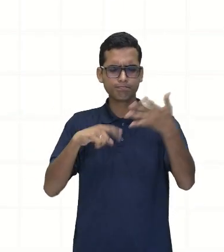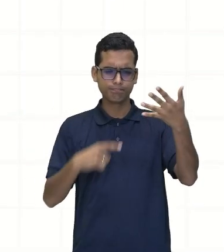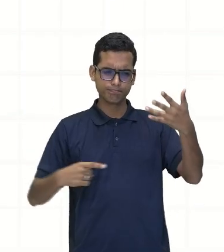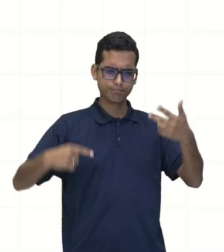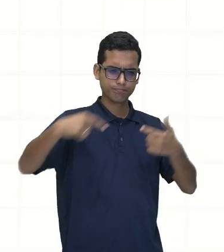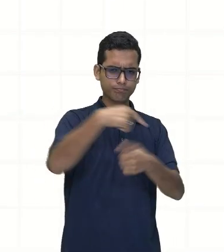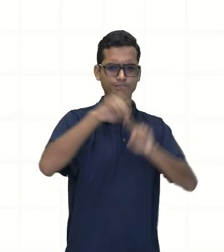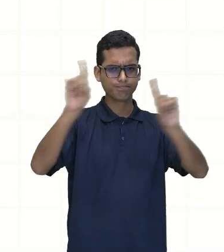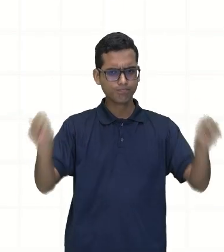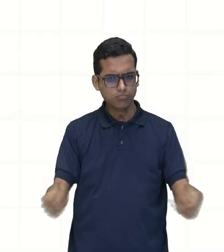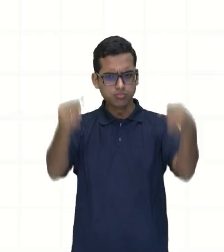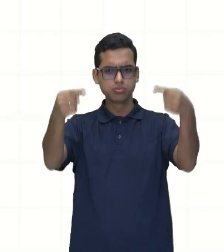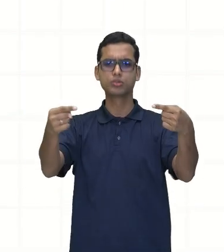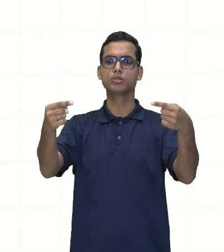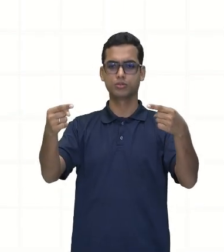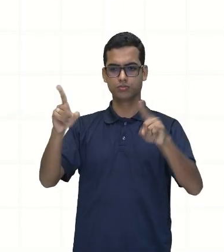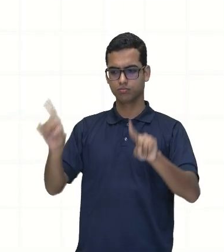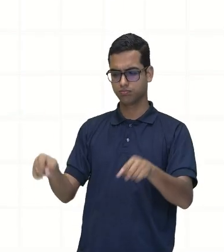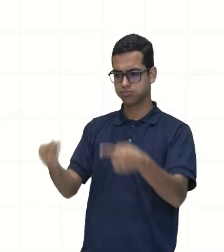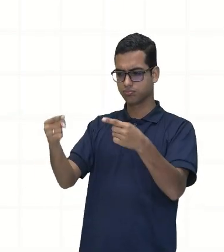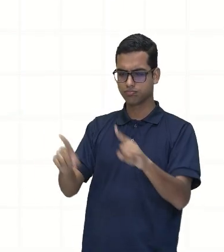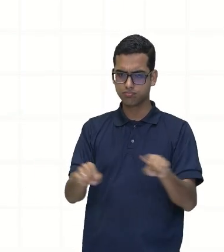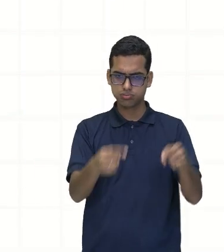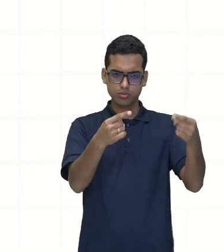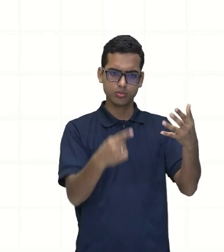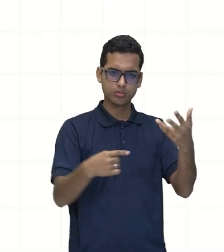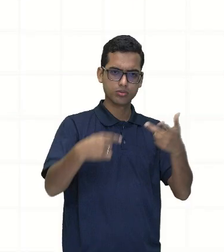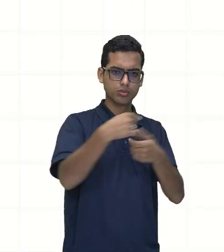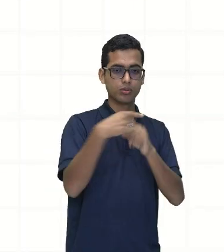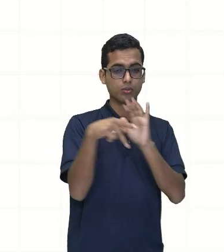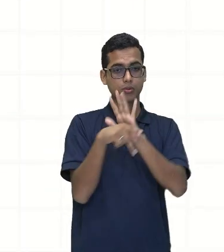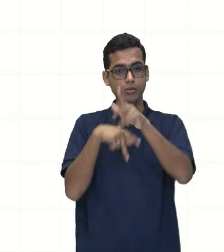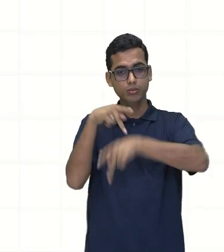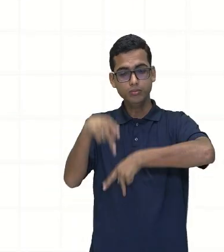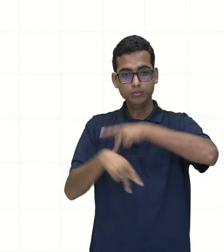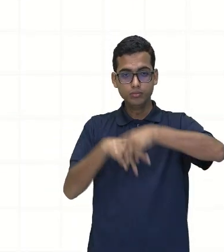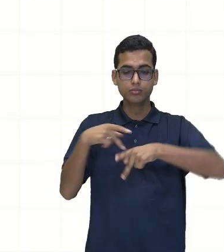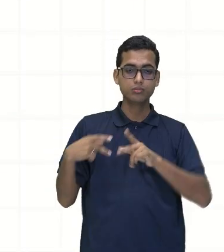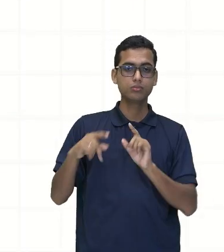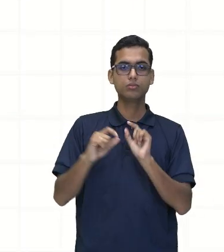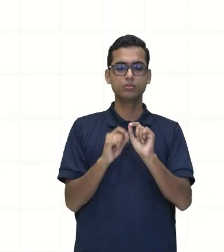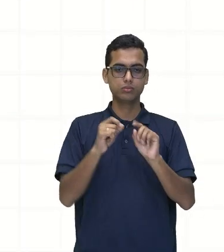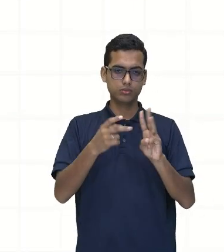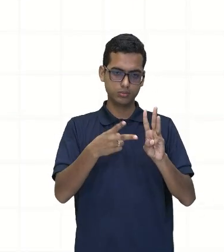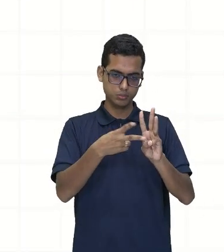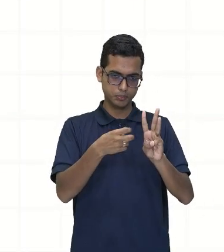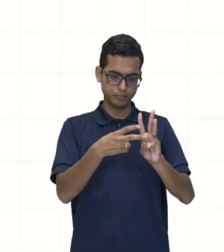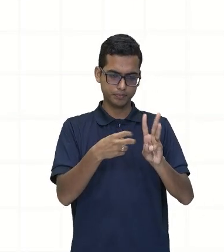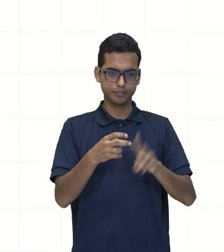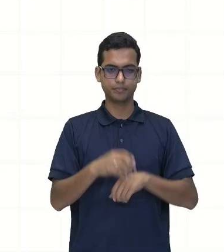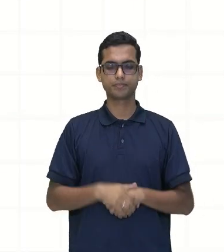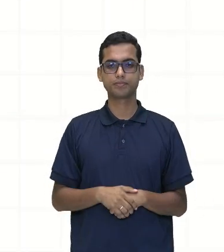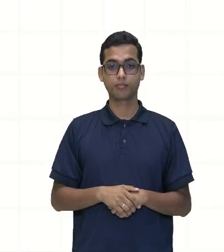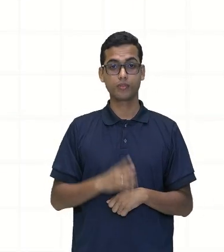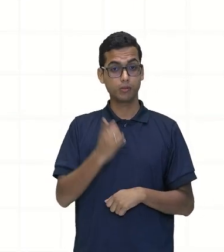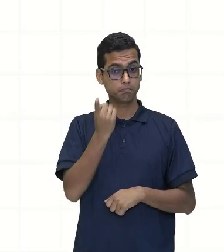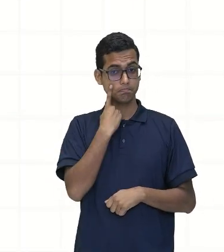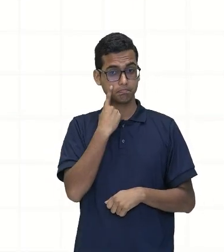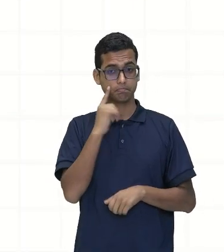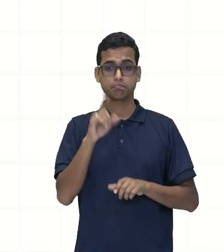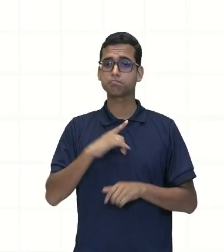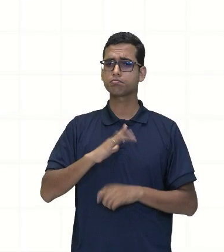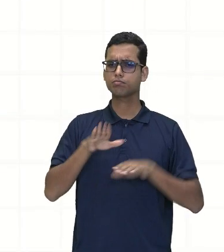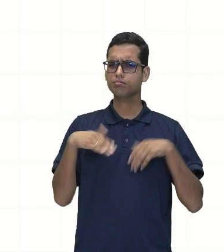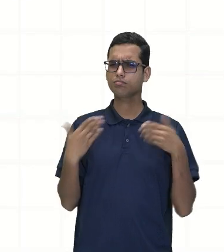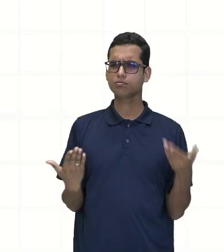vimos os desafios enfrentados ali pelos povos indígenas. E aí nós vamos observar quais são esses principais